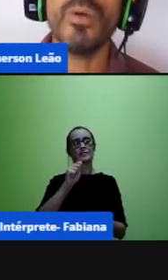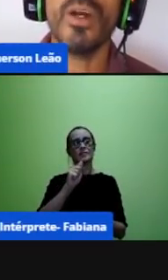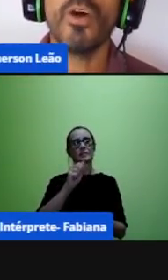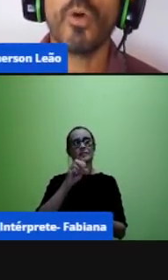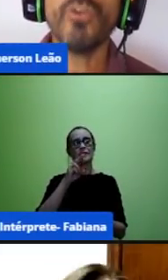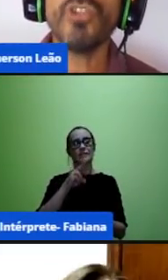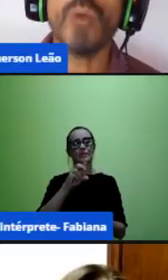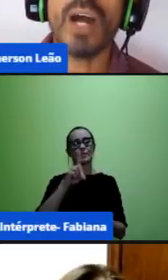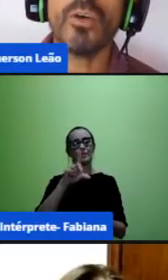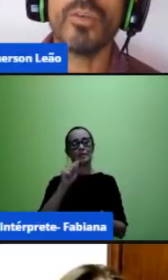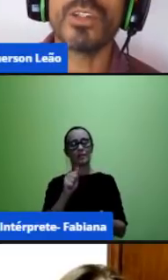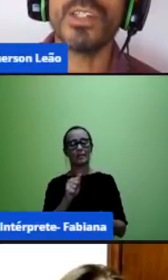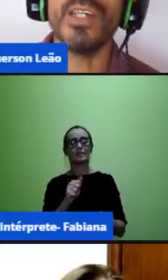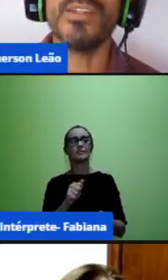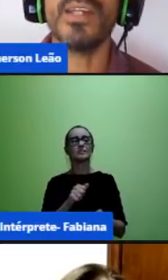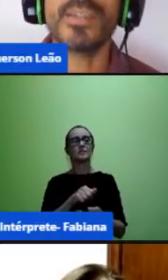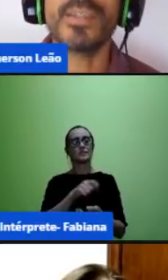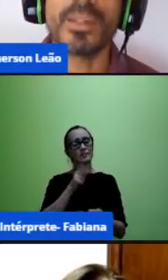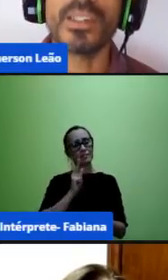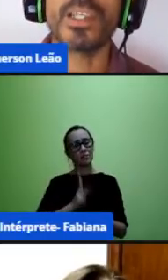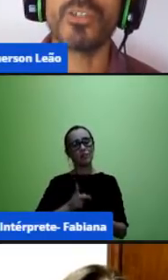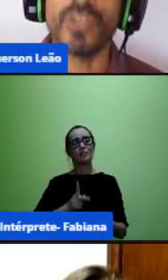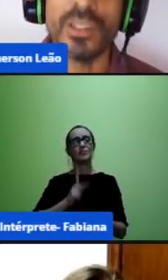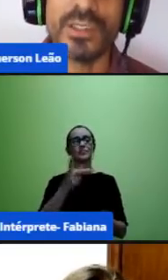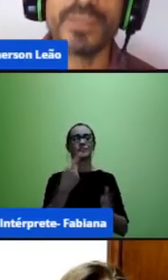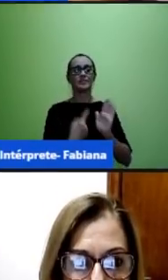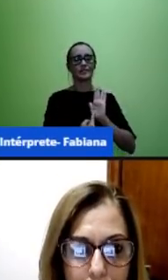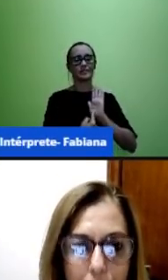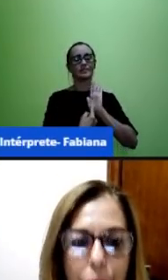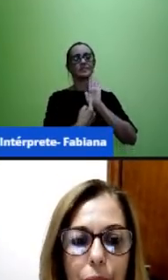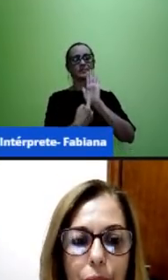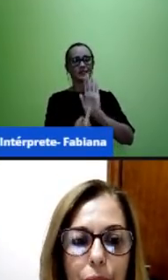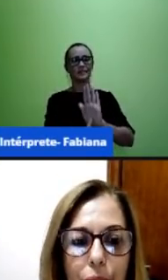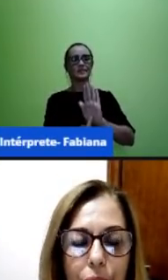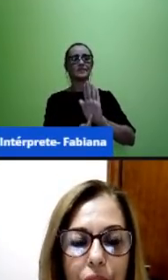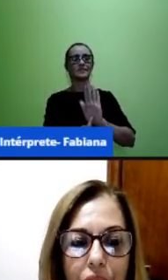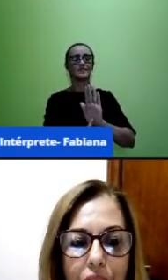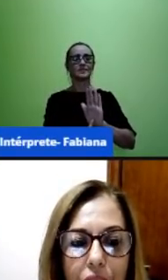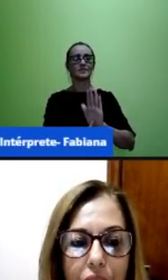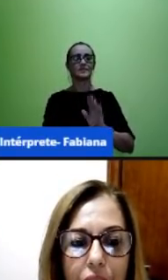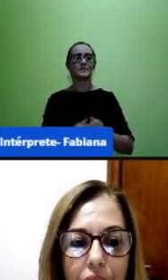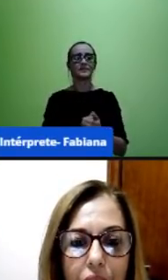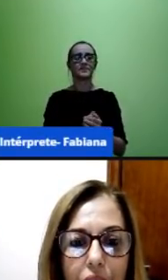que vão continuar com vocês nessas apresentações.